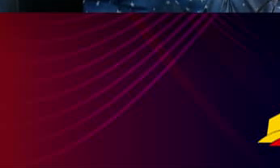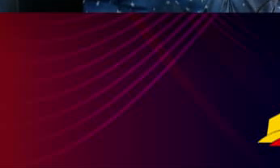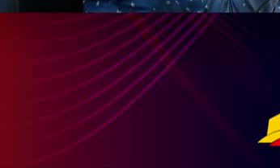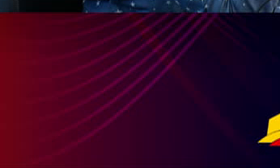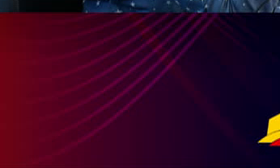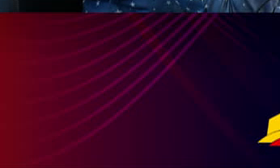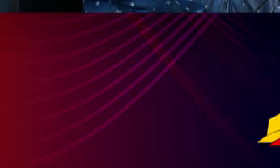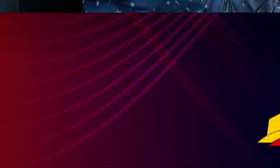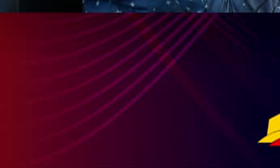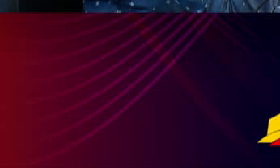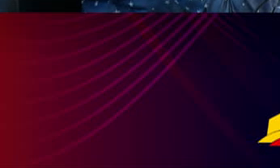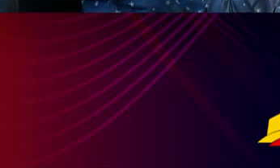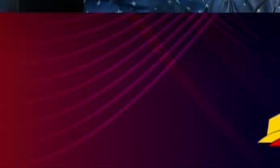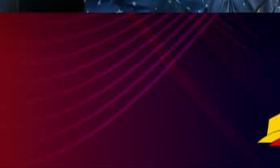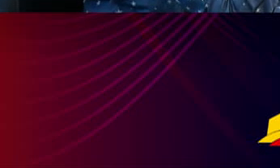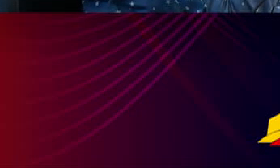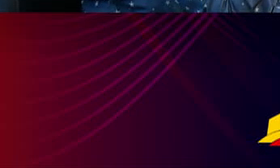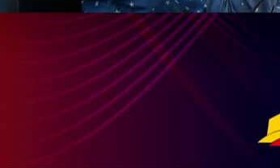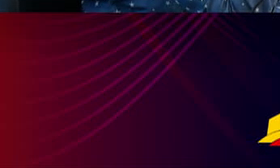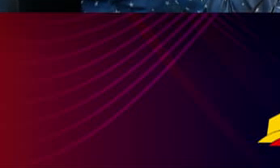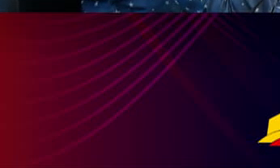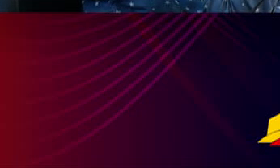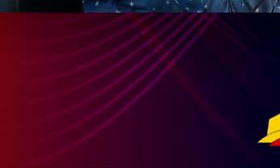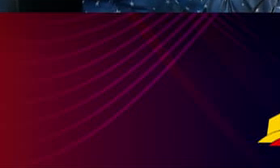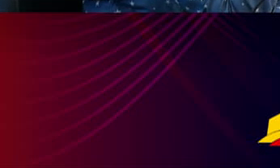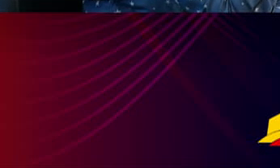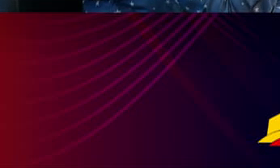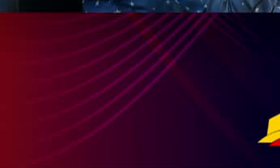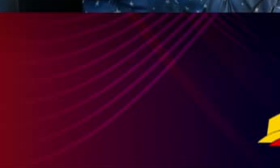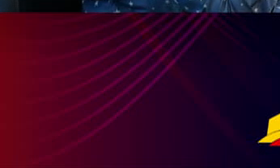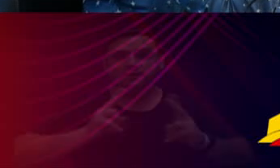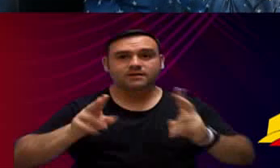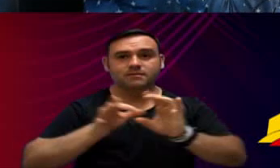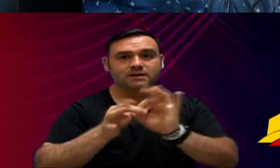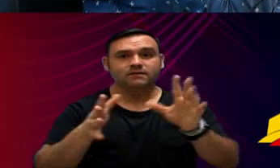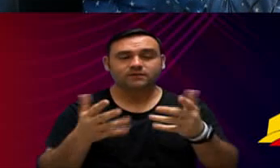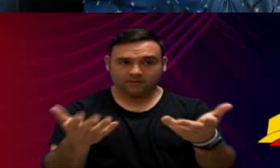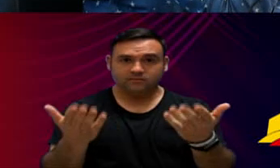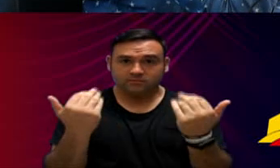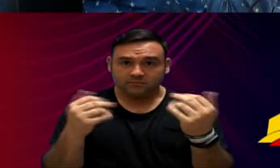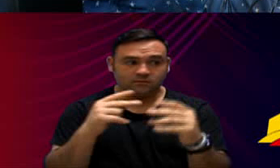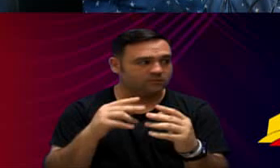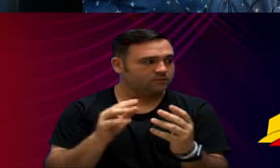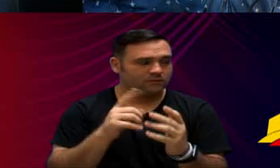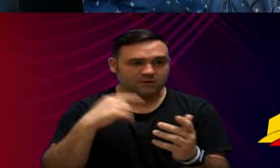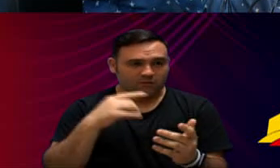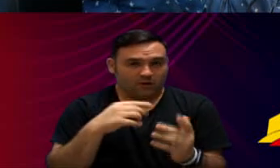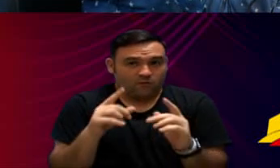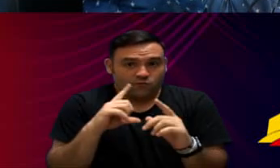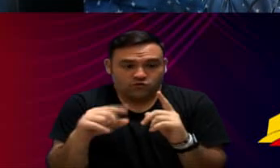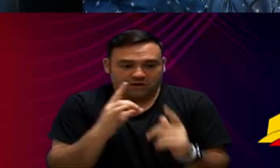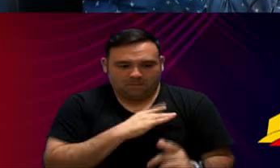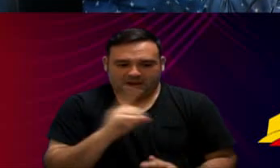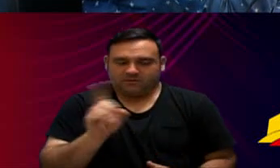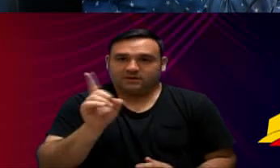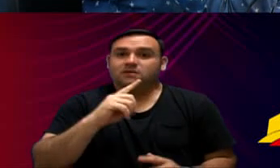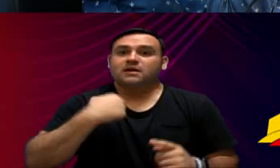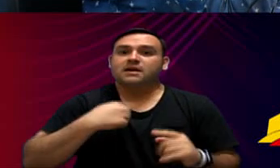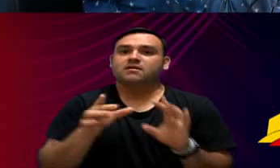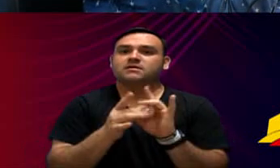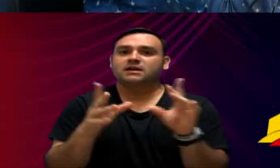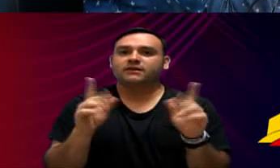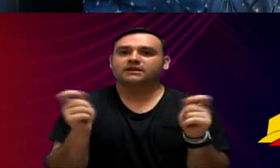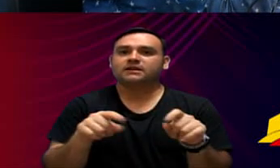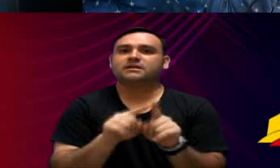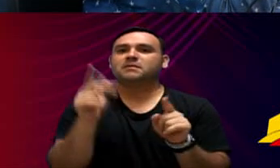Fernanda também sempre foi atendida lá. Todos são atendidos, estou sempre à disposição. Então, por favor. Estou fugindo de absolutamente ninguém. Entendeu? Então, estou aqui à disposição